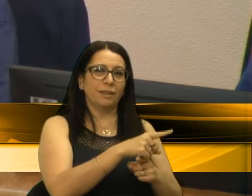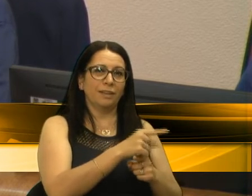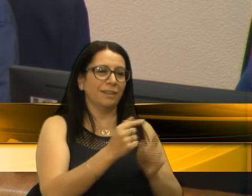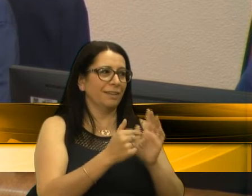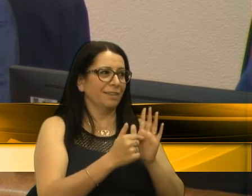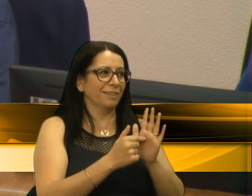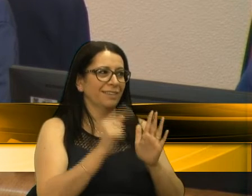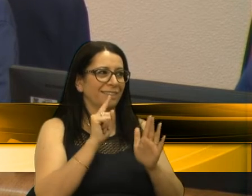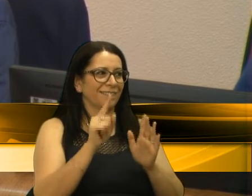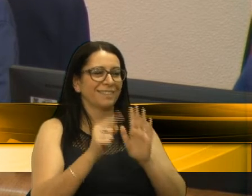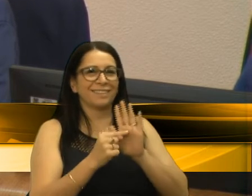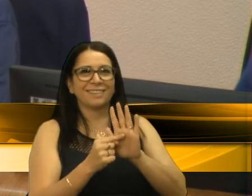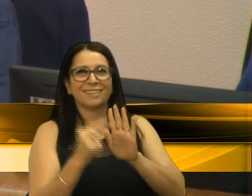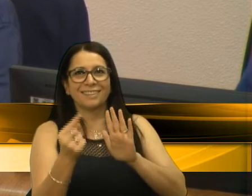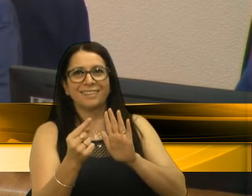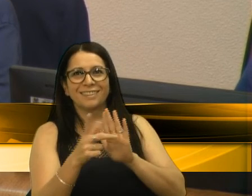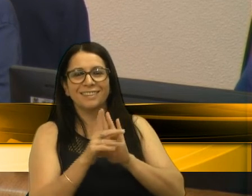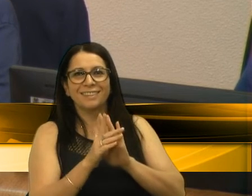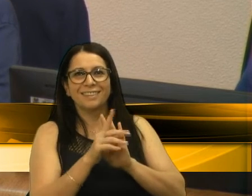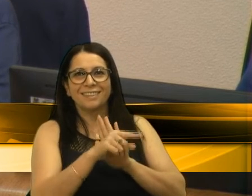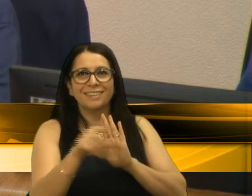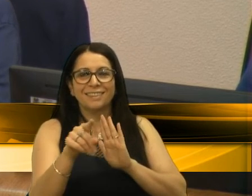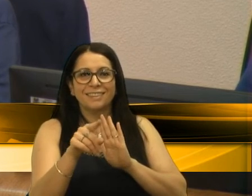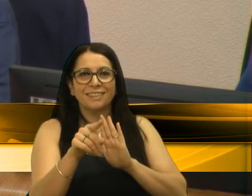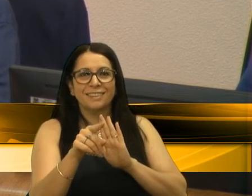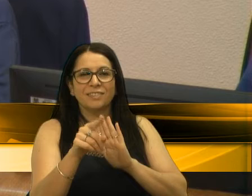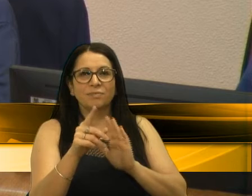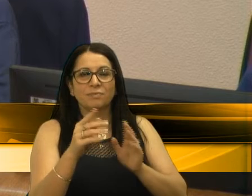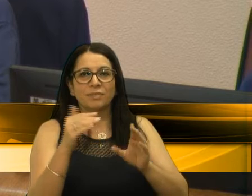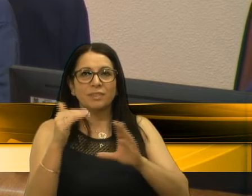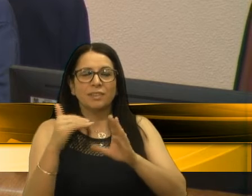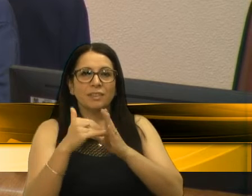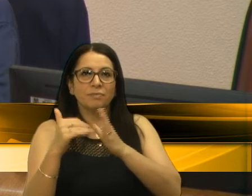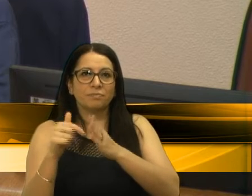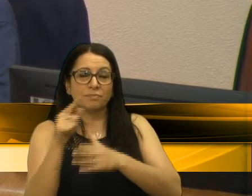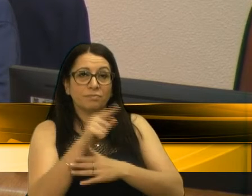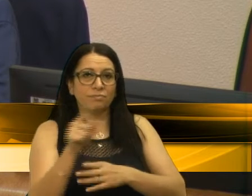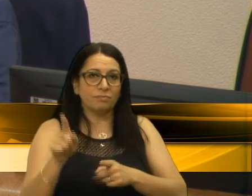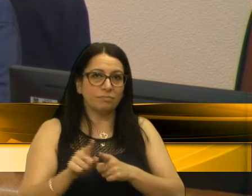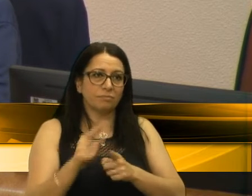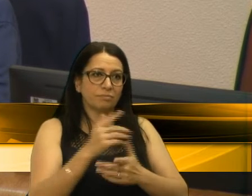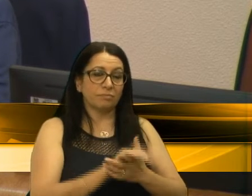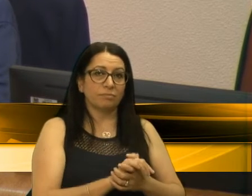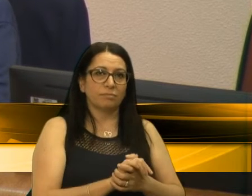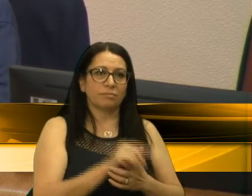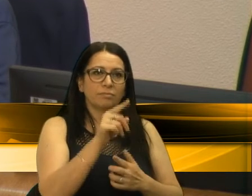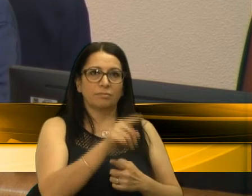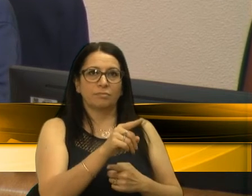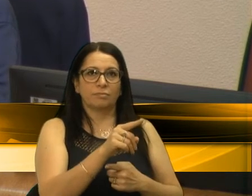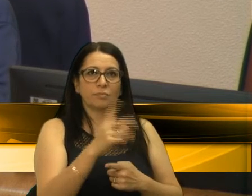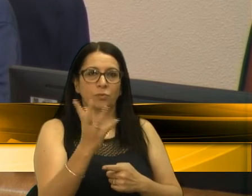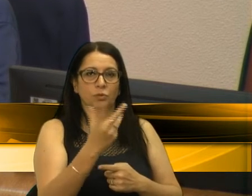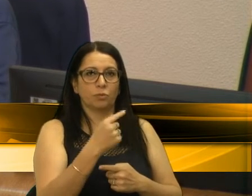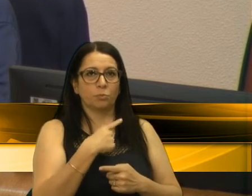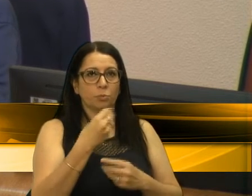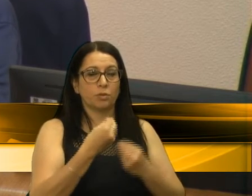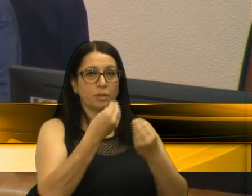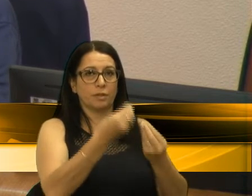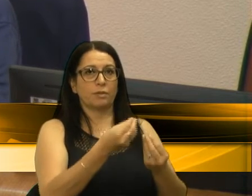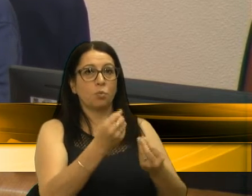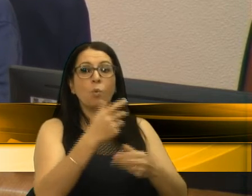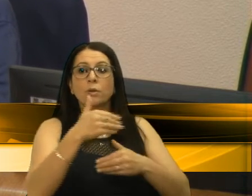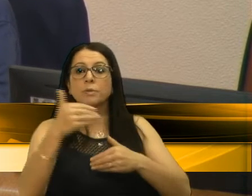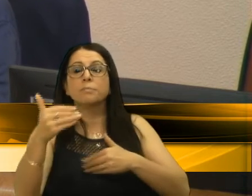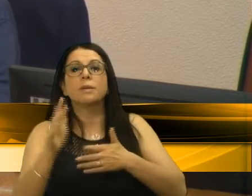município estar apoiando ou não. Essa análise é feita então junto no gabinete com a diretoria de projetos ali e ações culturais para que possam então ser dados os próximos